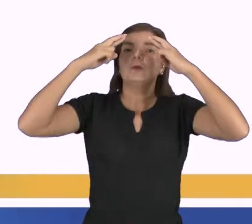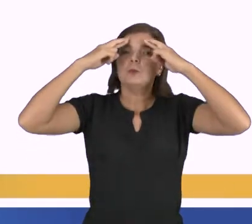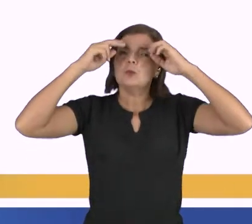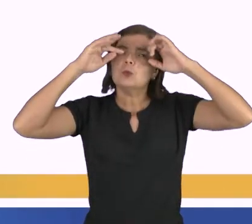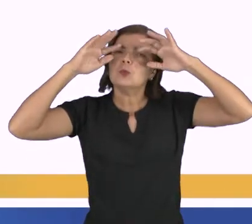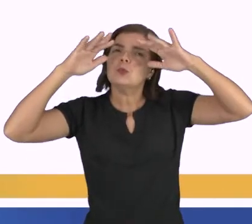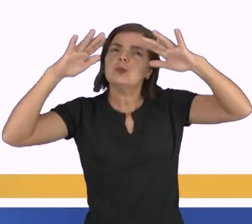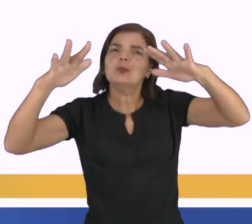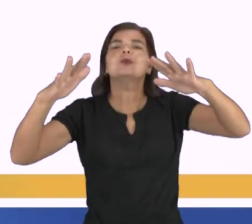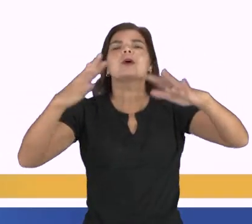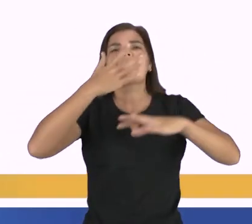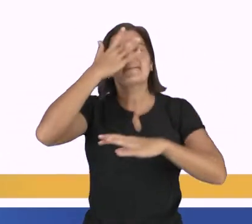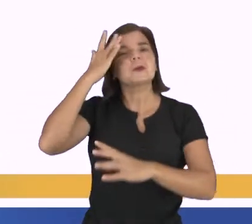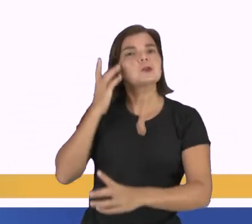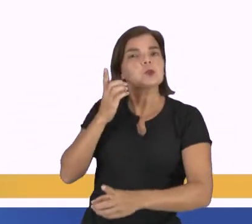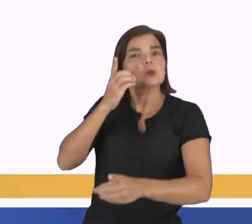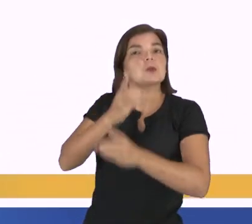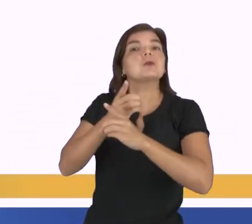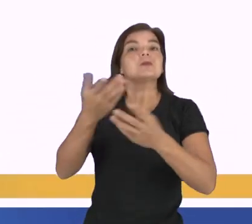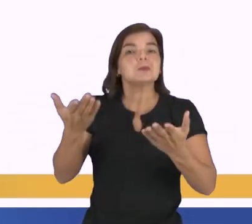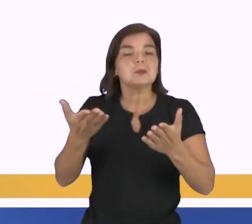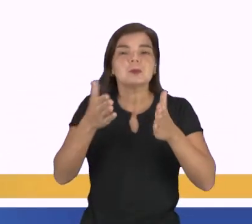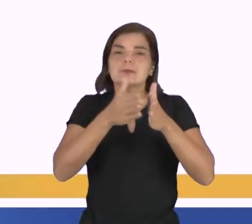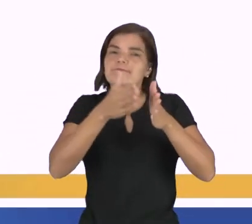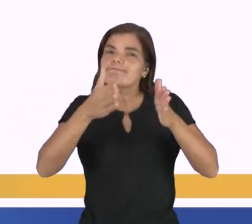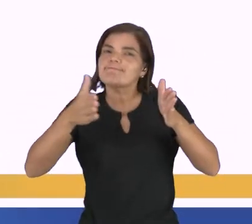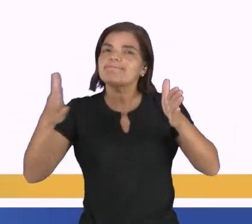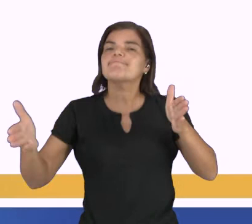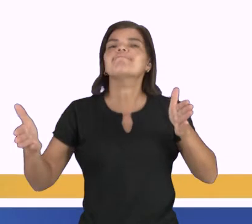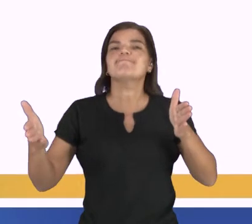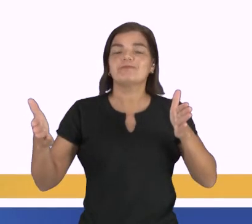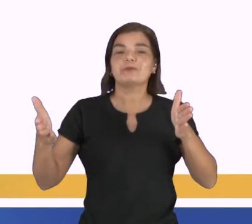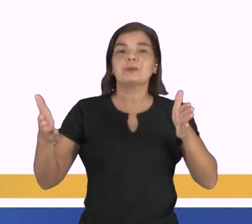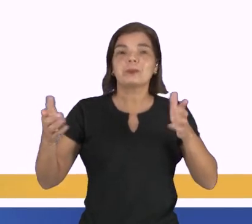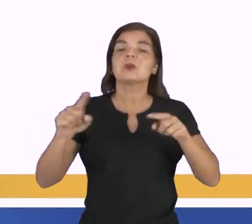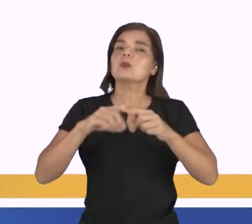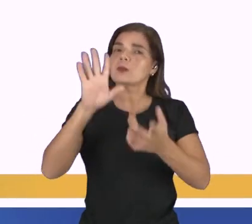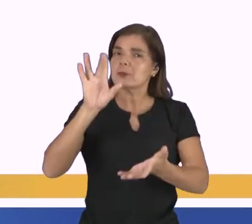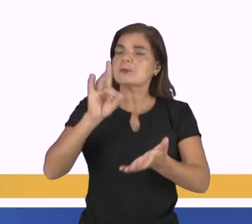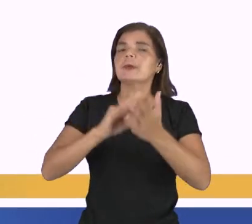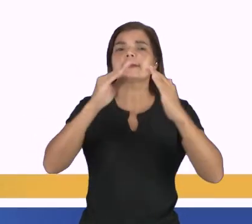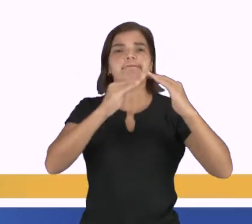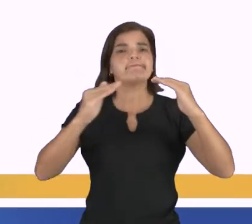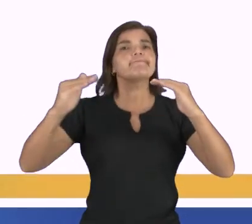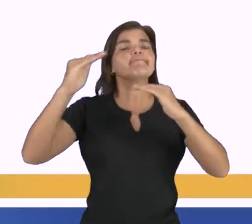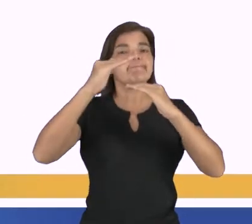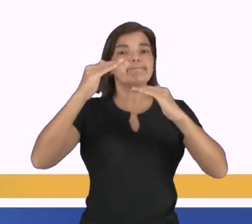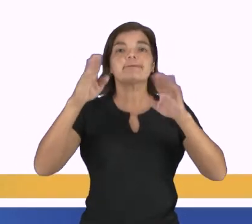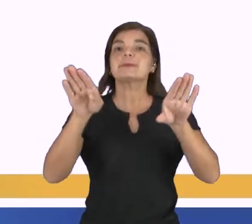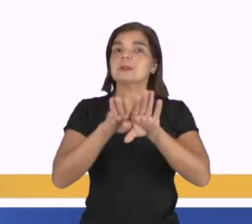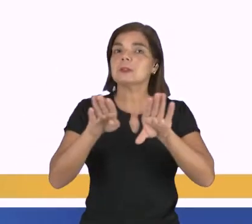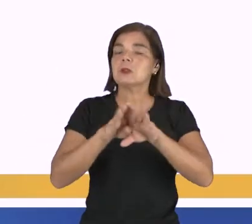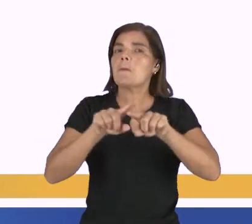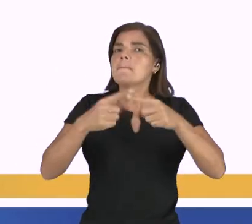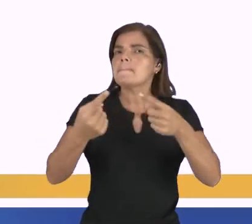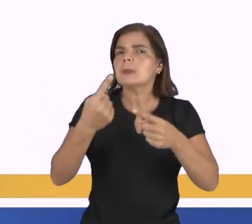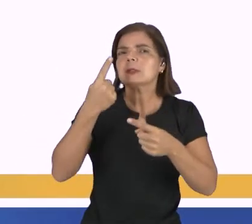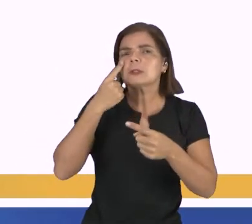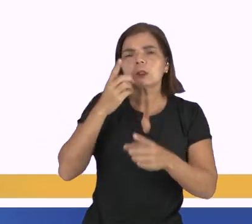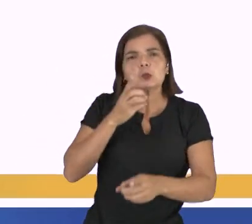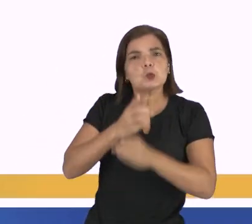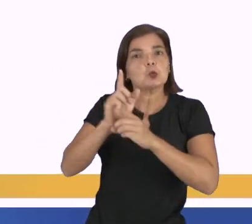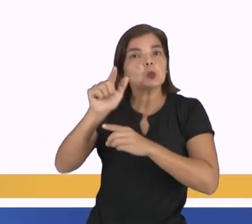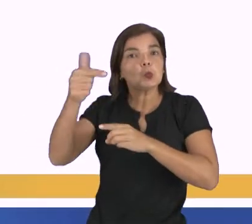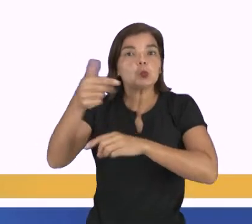né, onde os que foram encontrados aí nesse percurso, nessa viagem, são de fato inferiores, e também ao